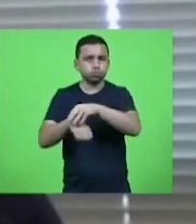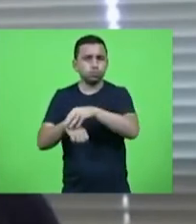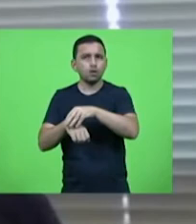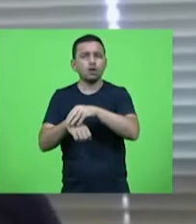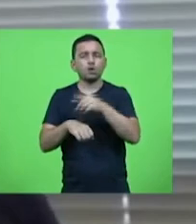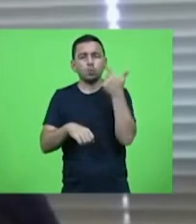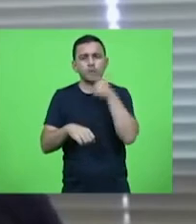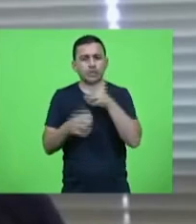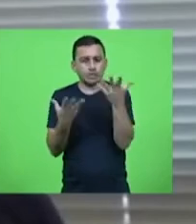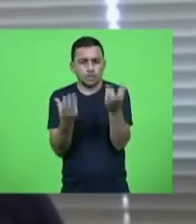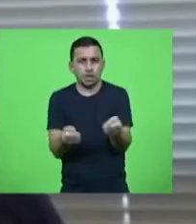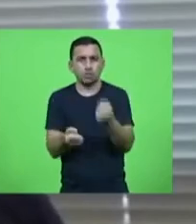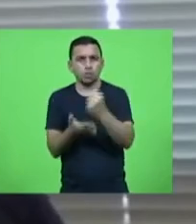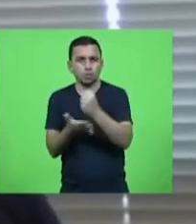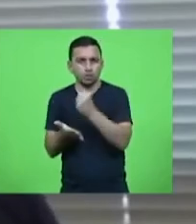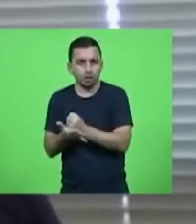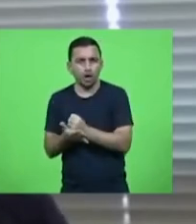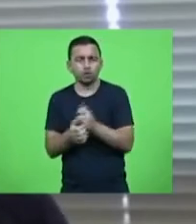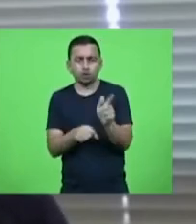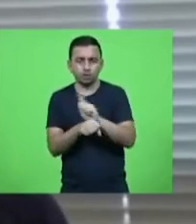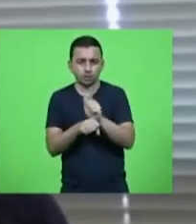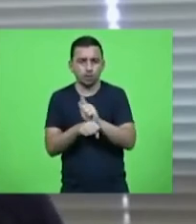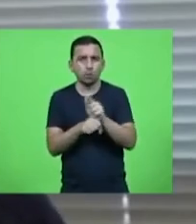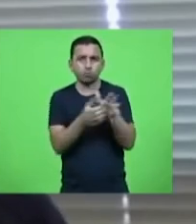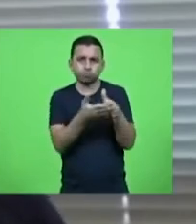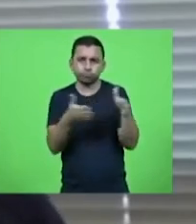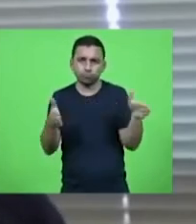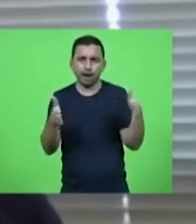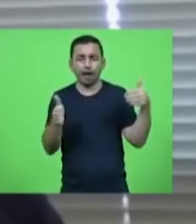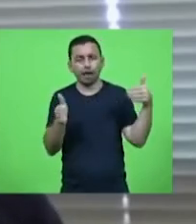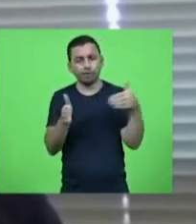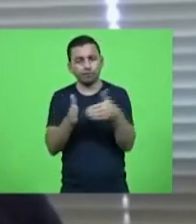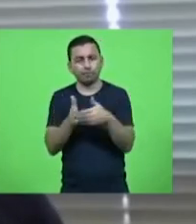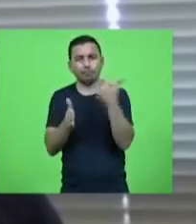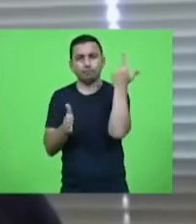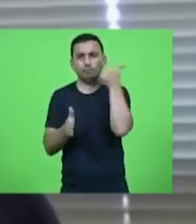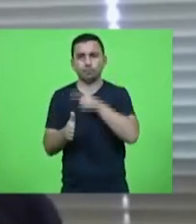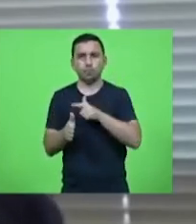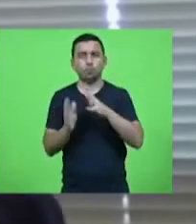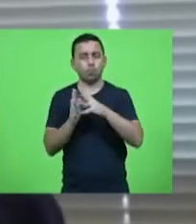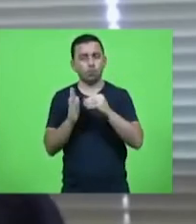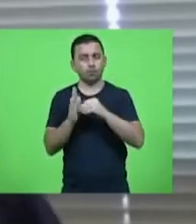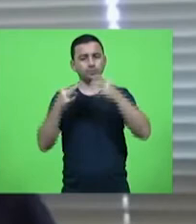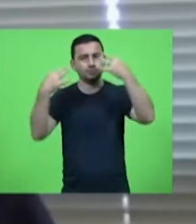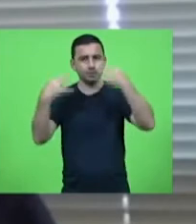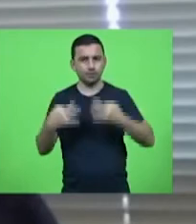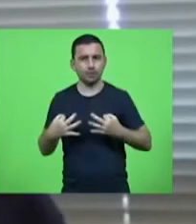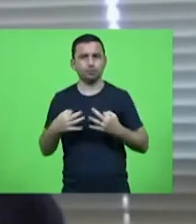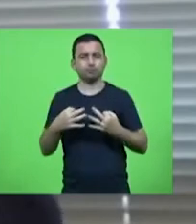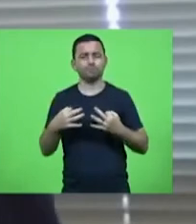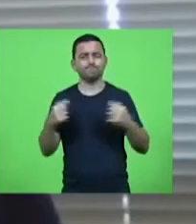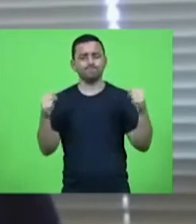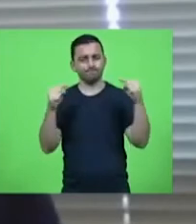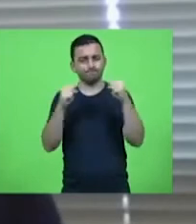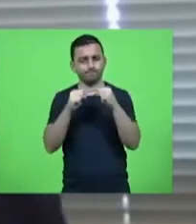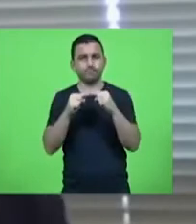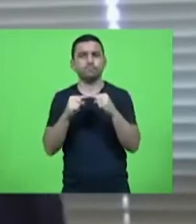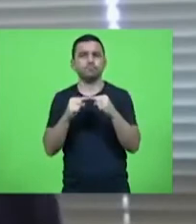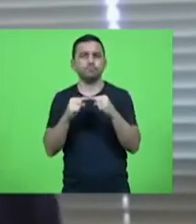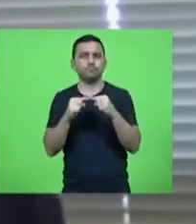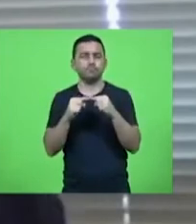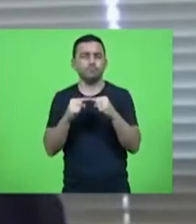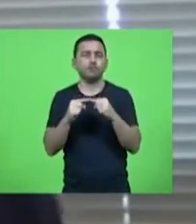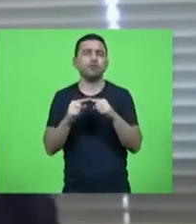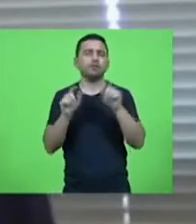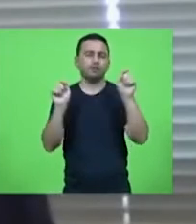assumir os contratos assumir a gestão do processo até que se defina o modelo mais adequado Oi gente mais justo e